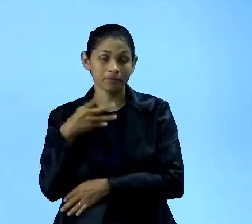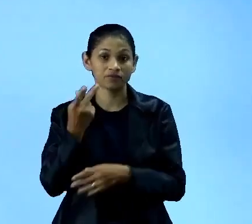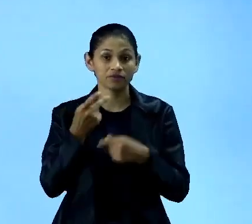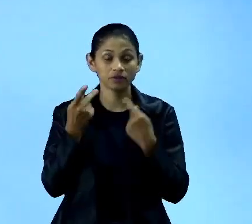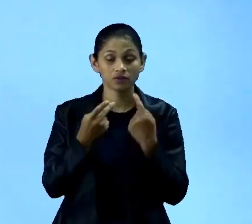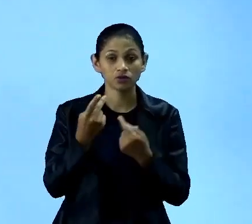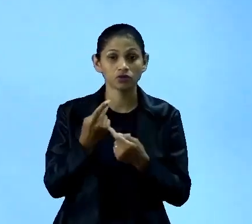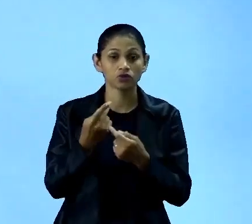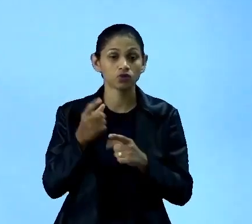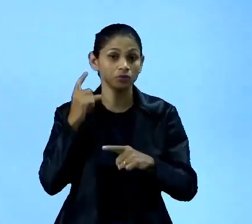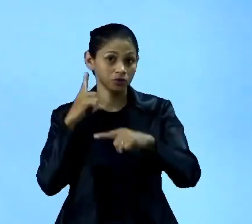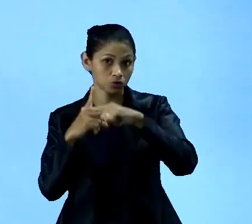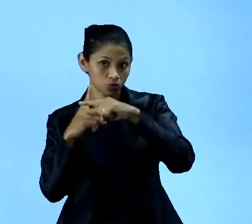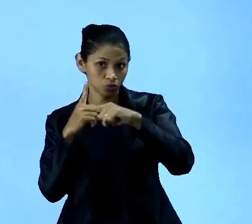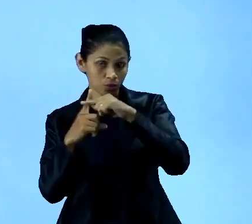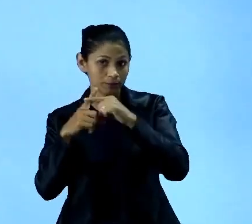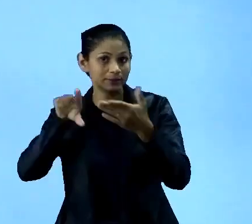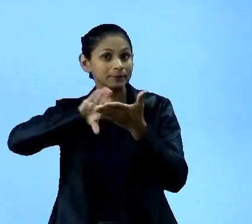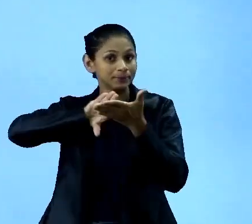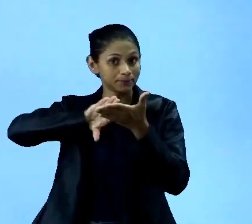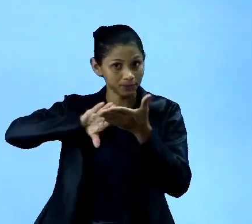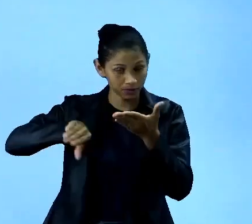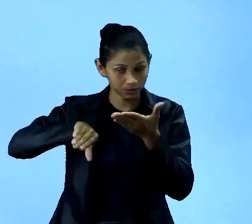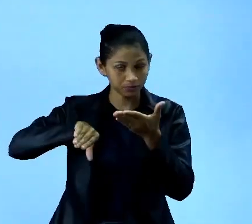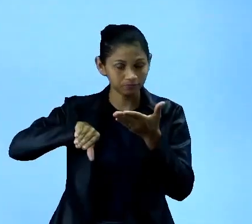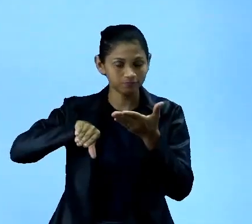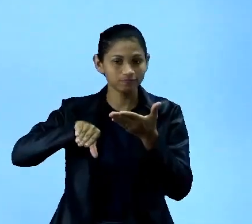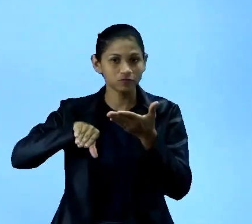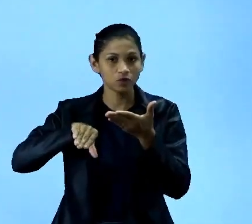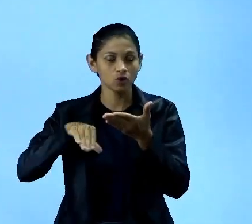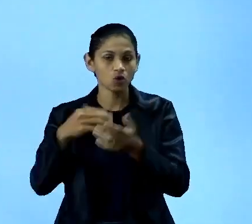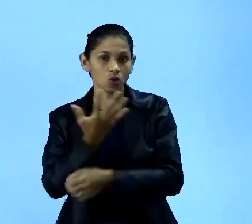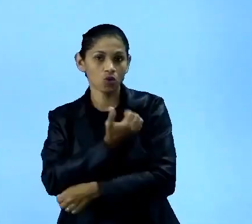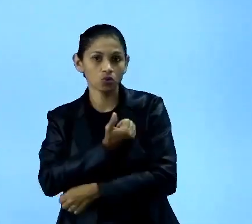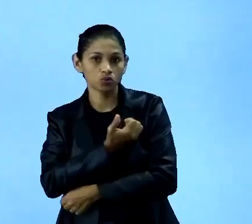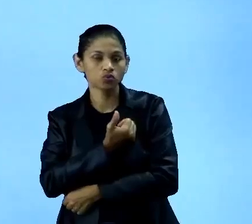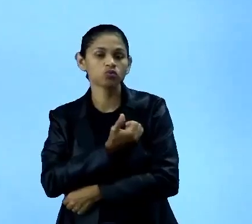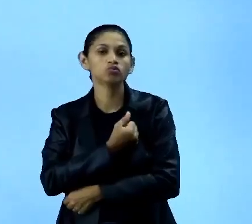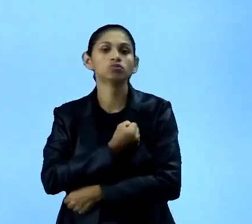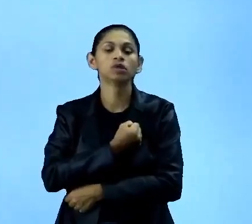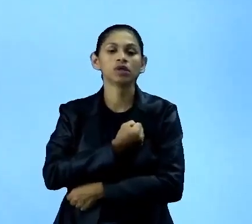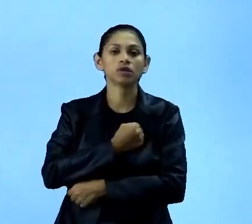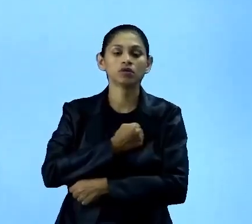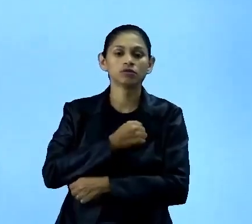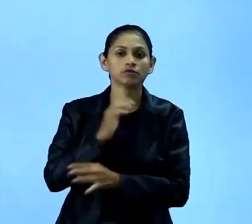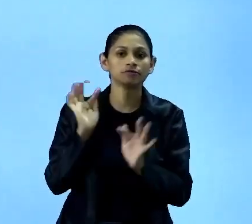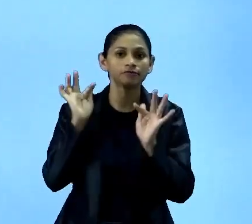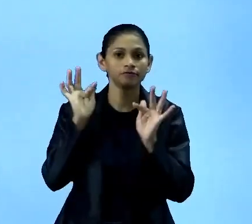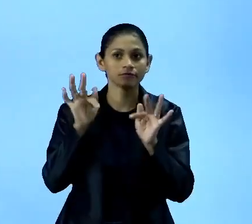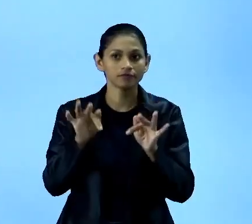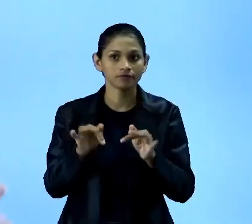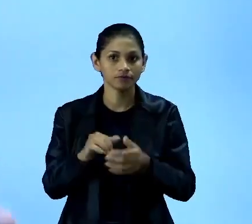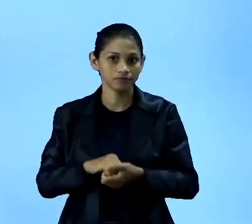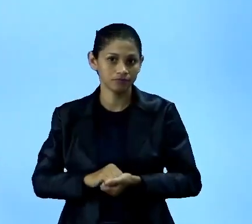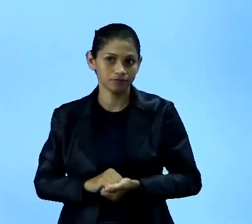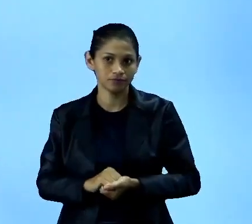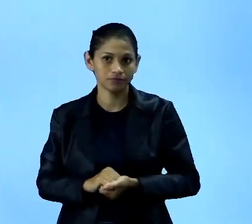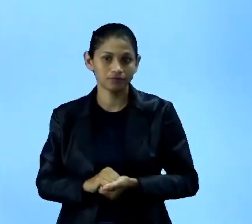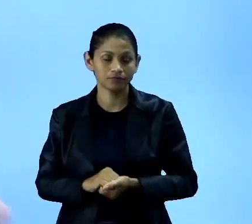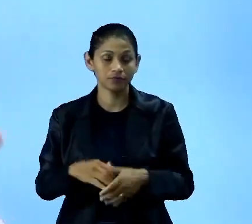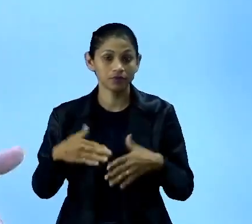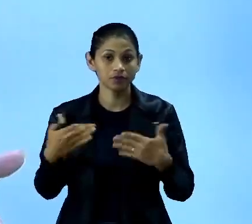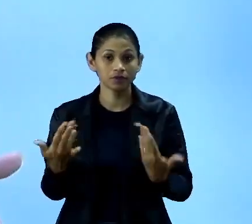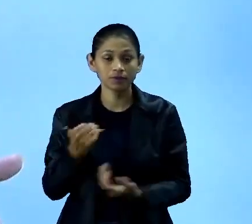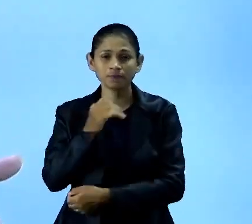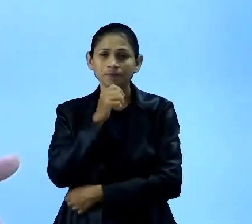sobre adição e subtração com decimais finitos. Vamos lá? Então, gente,